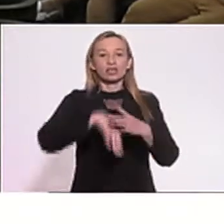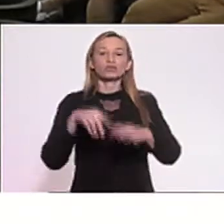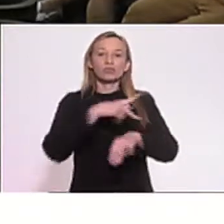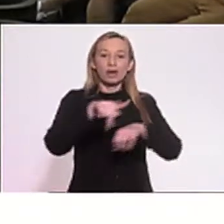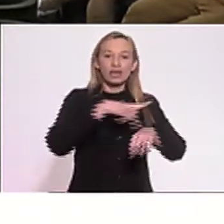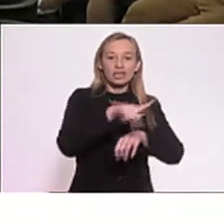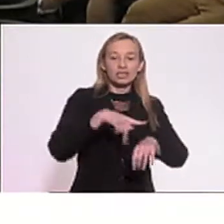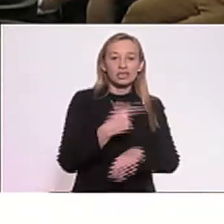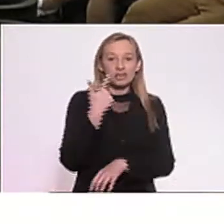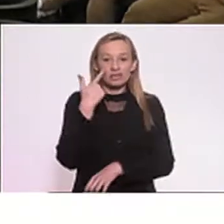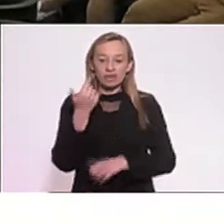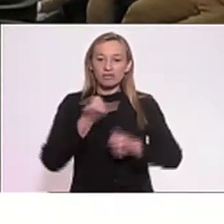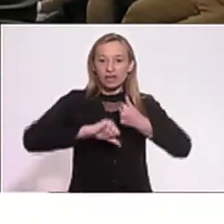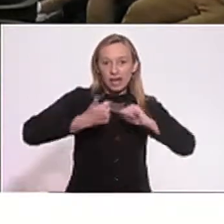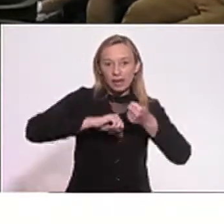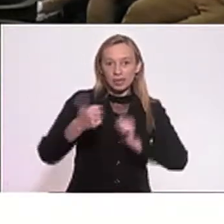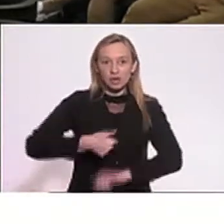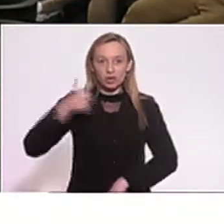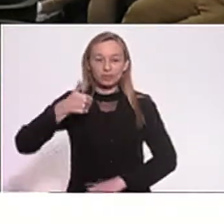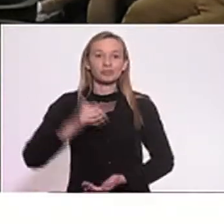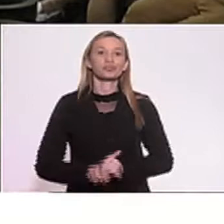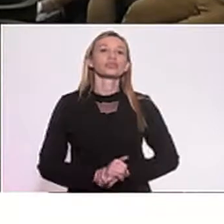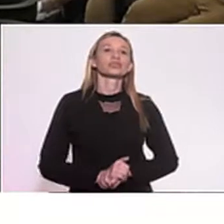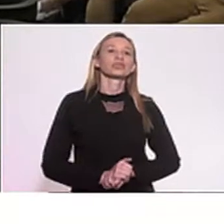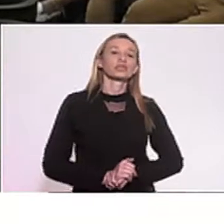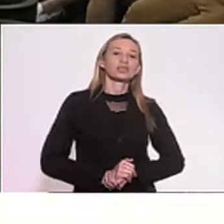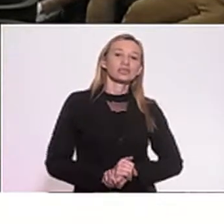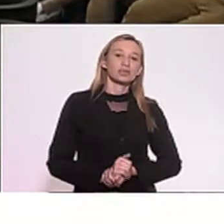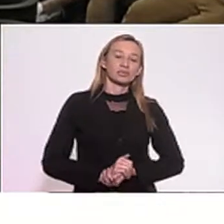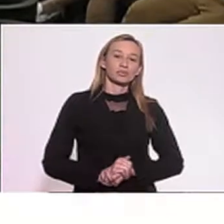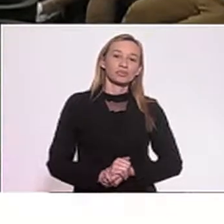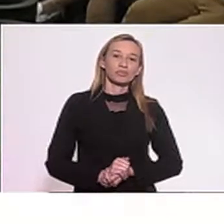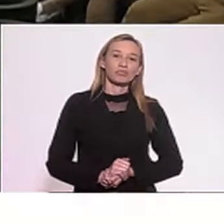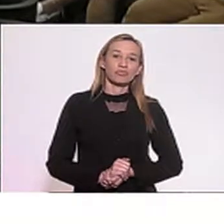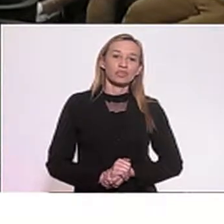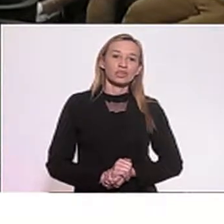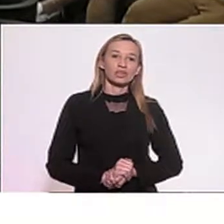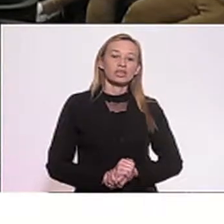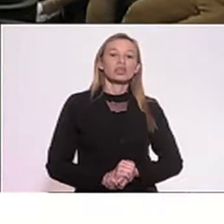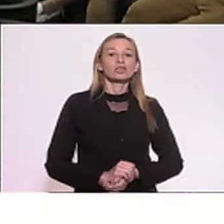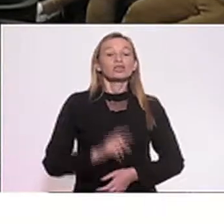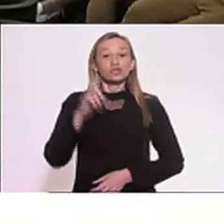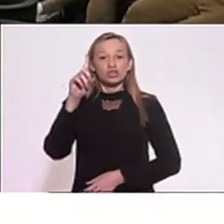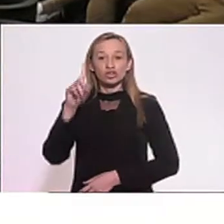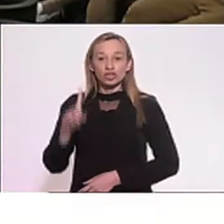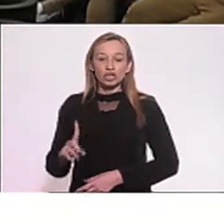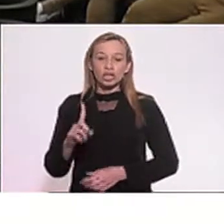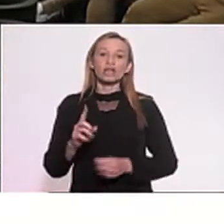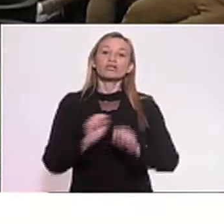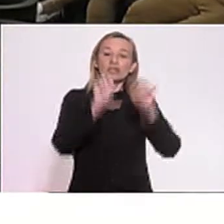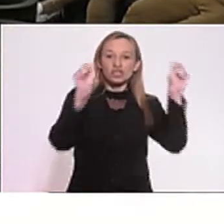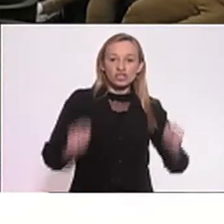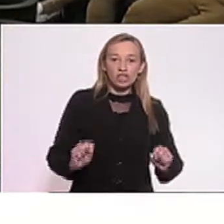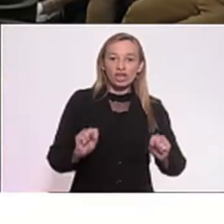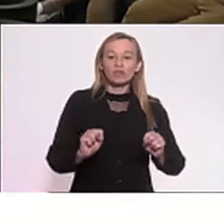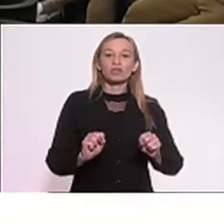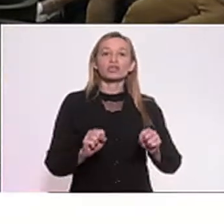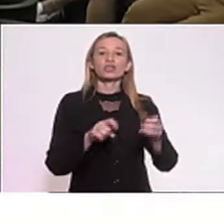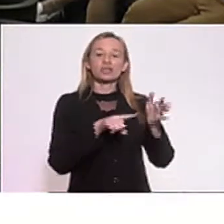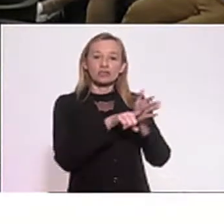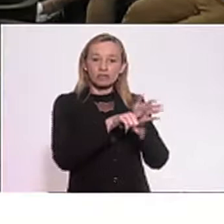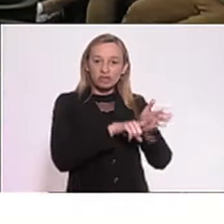vantagens advindas de sua atuação. Recomenda garantir e aprimorar os sistemas e procedimentos de